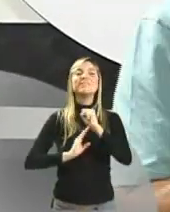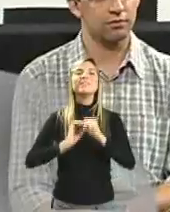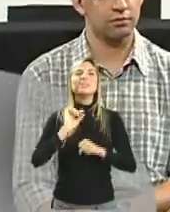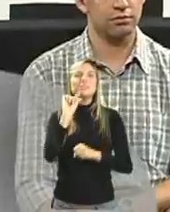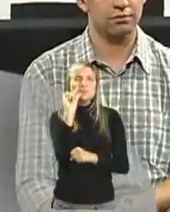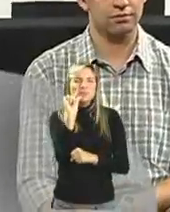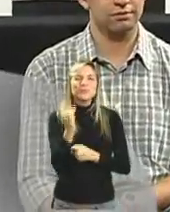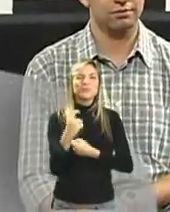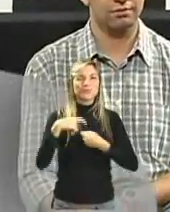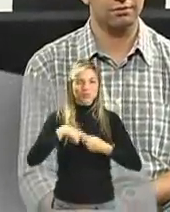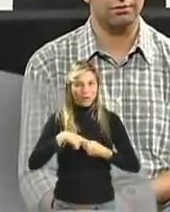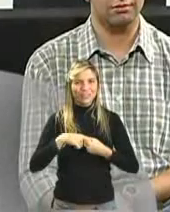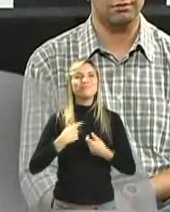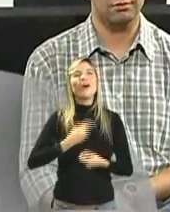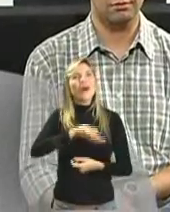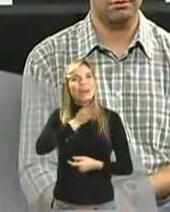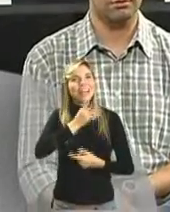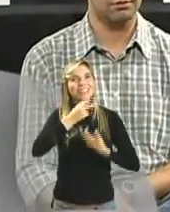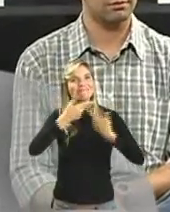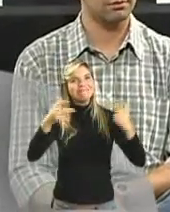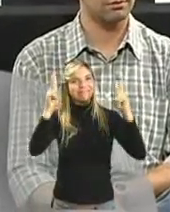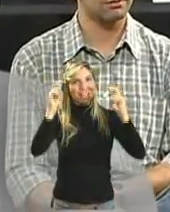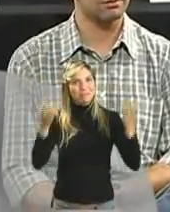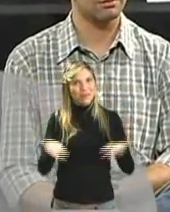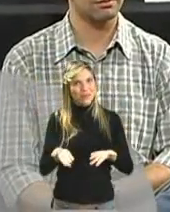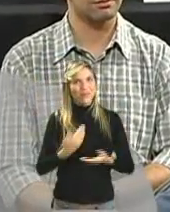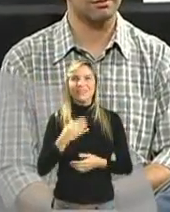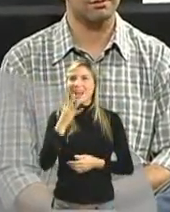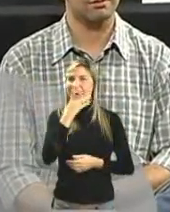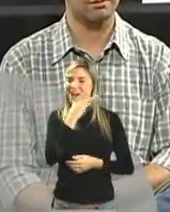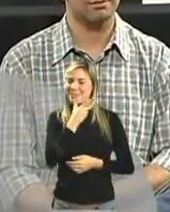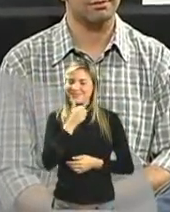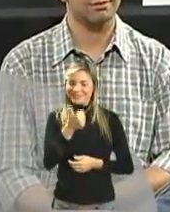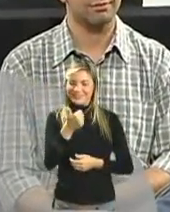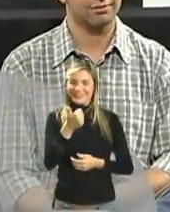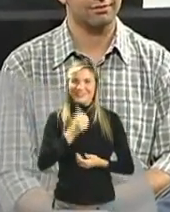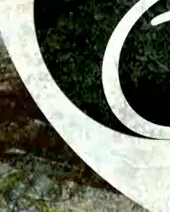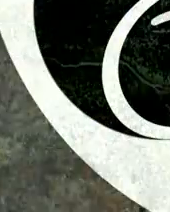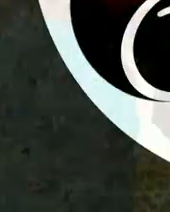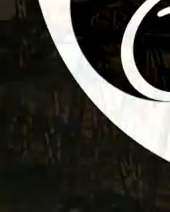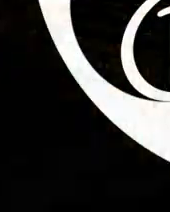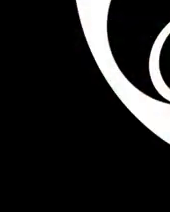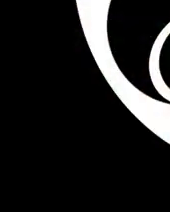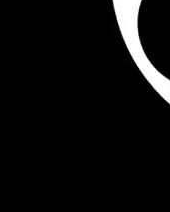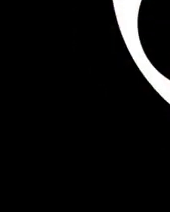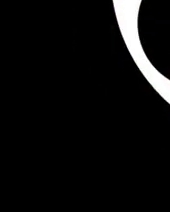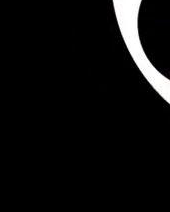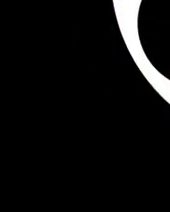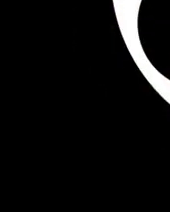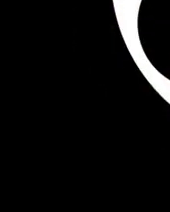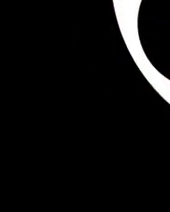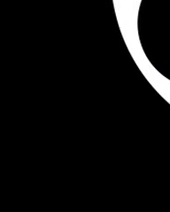intervalo, daqui a pouquinho a gente volta conhecendo um pouco mais sobre esse assunto. Não demora não, até já.